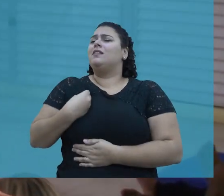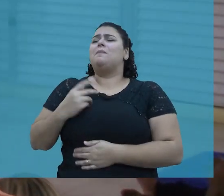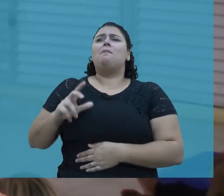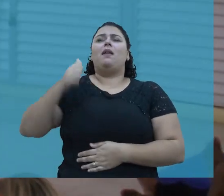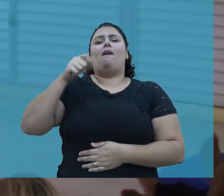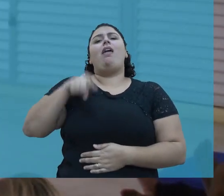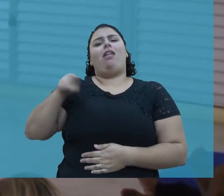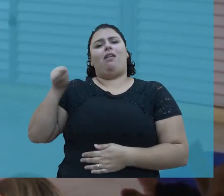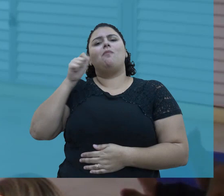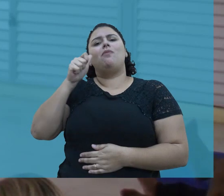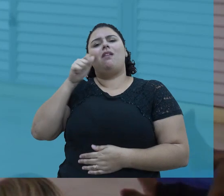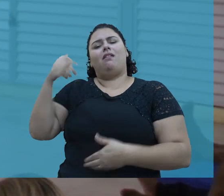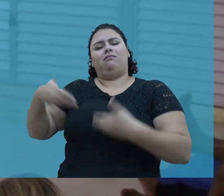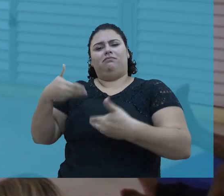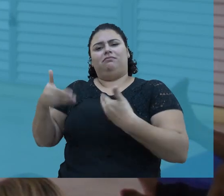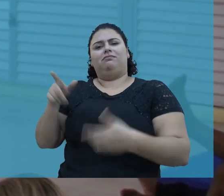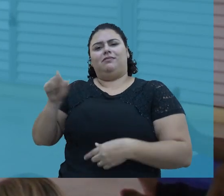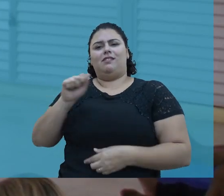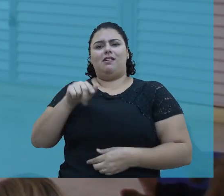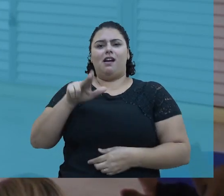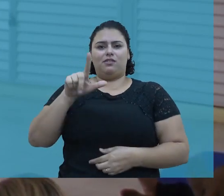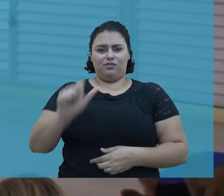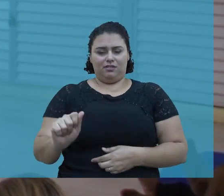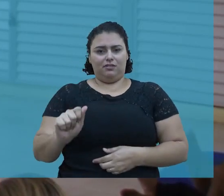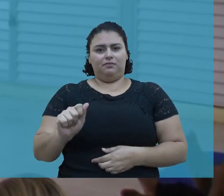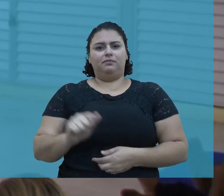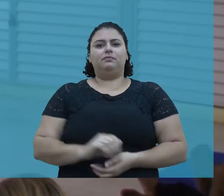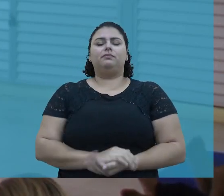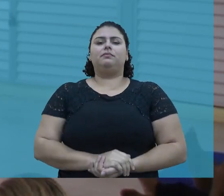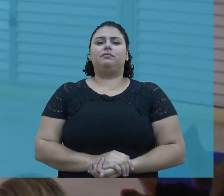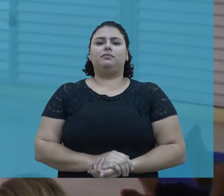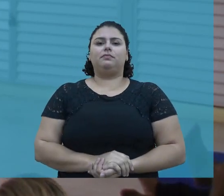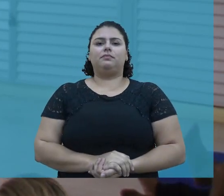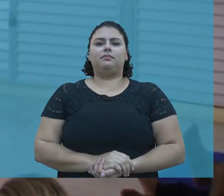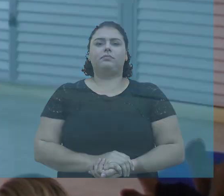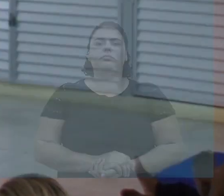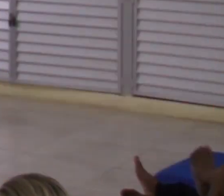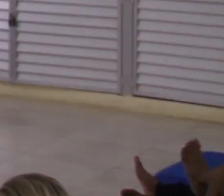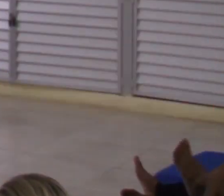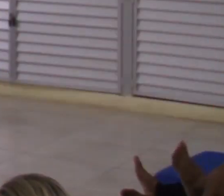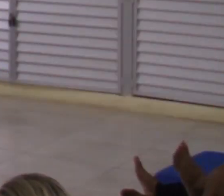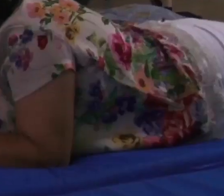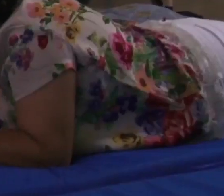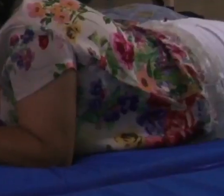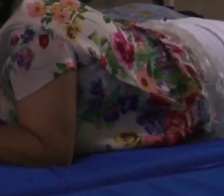na minha vida. Foi com a doutora Ângela. Ajudou muito.